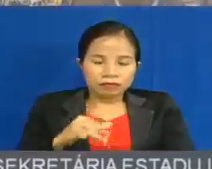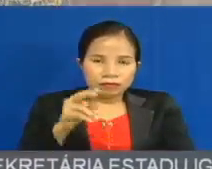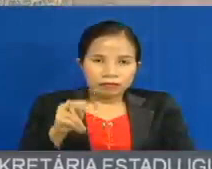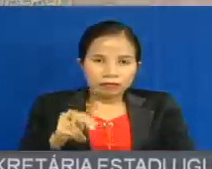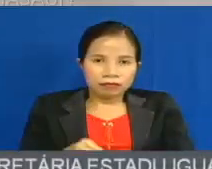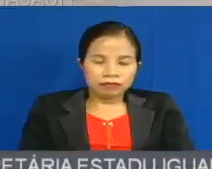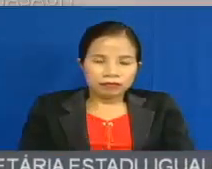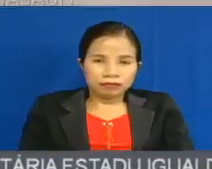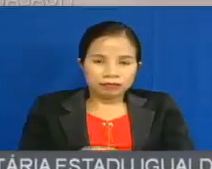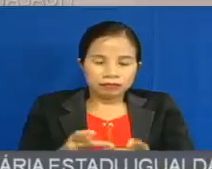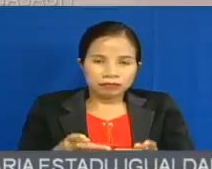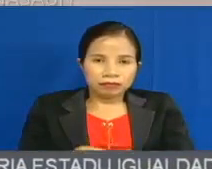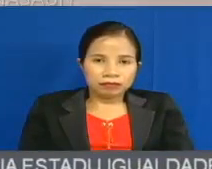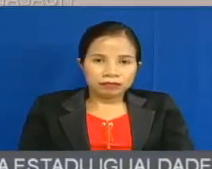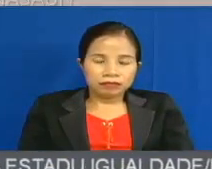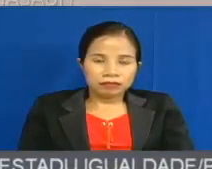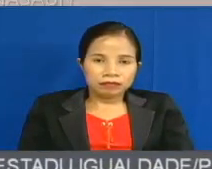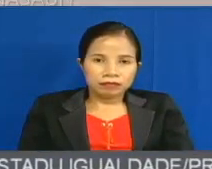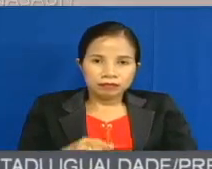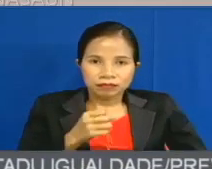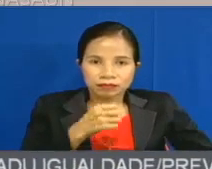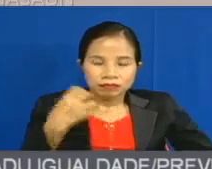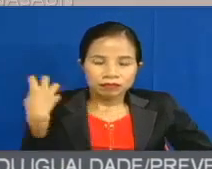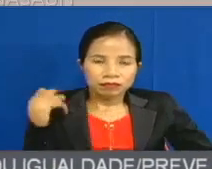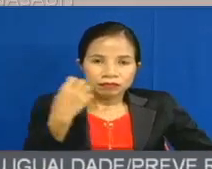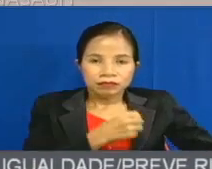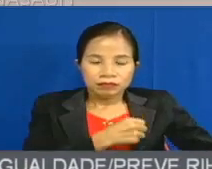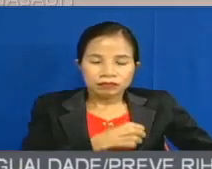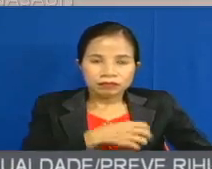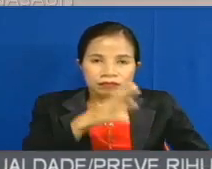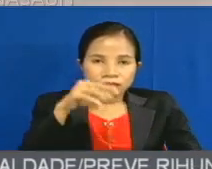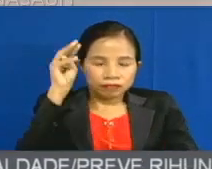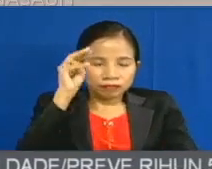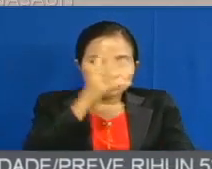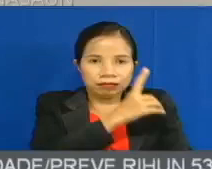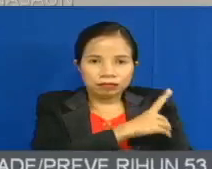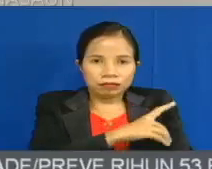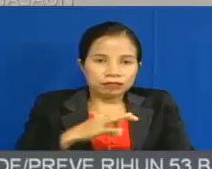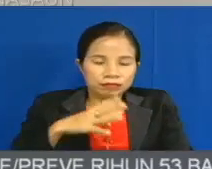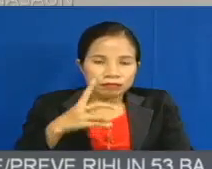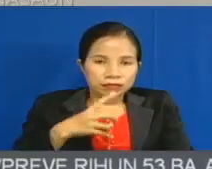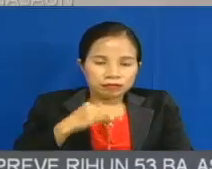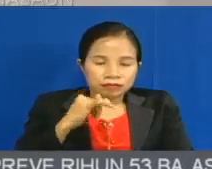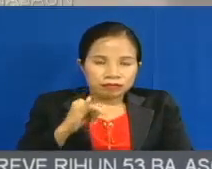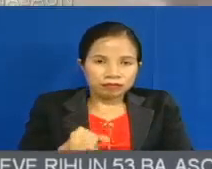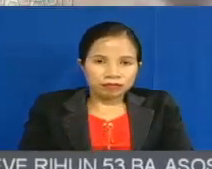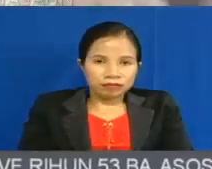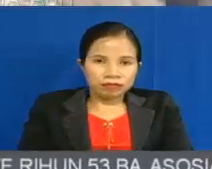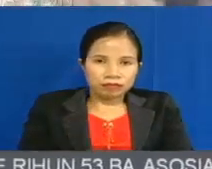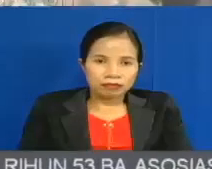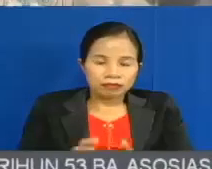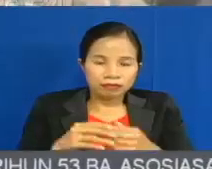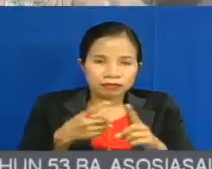realiza e recinto quartel-general FF de Teli no Ministério de Defesa Fatuhada Dili. Nebe se preside